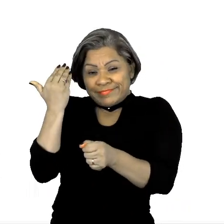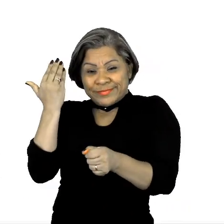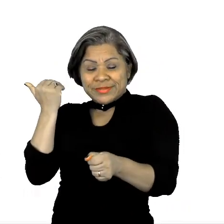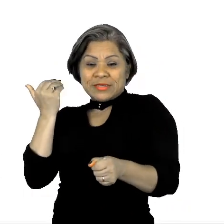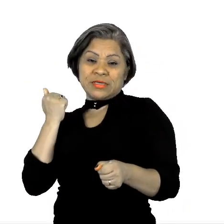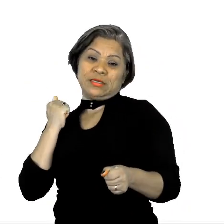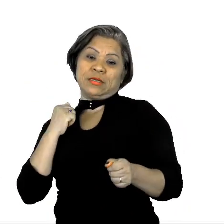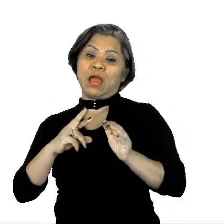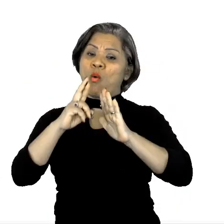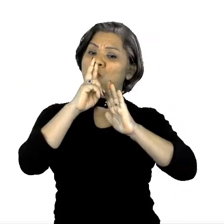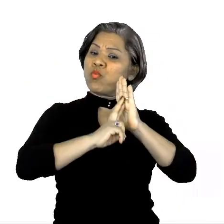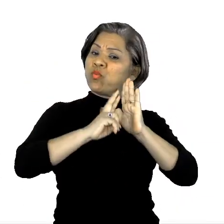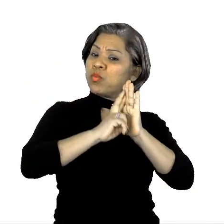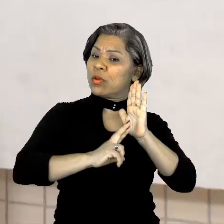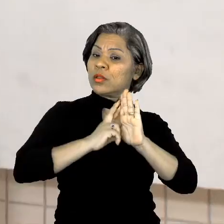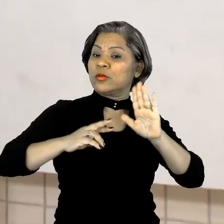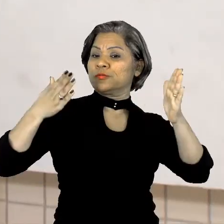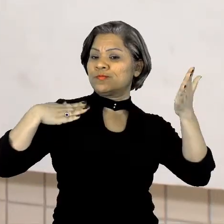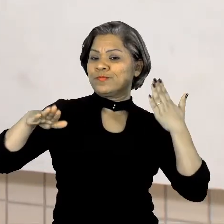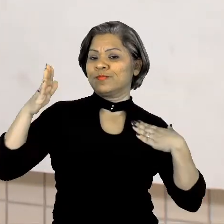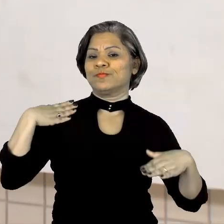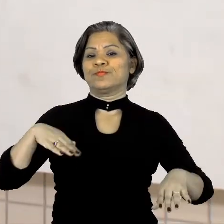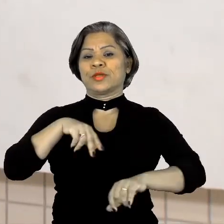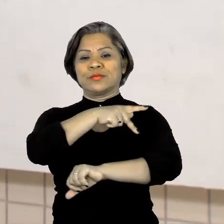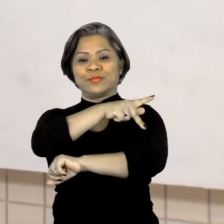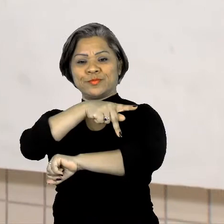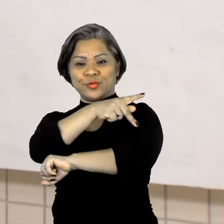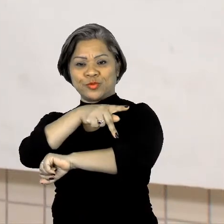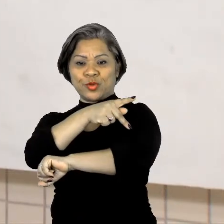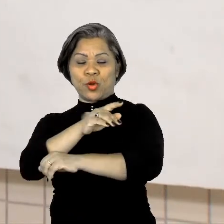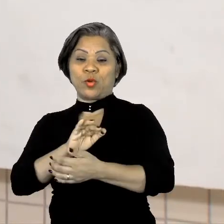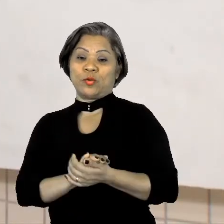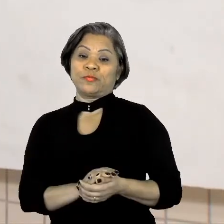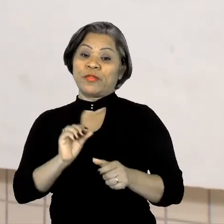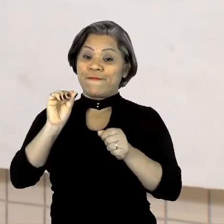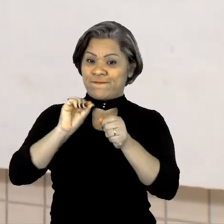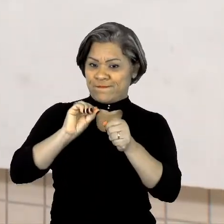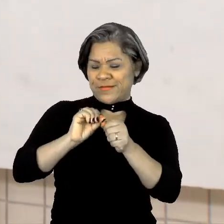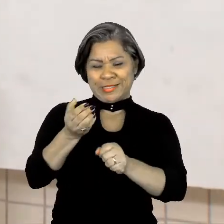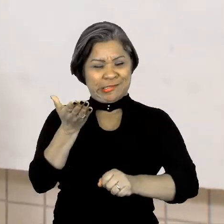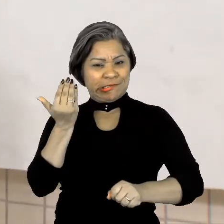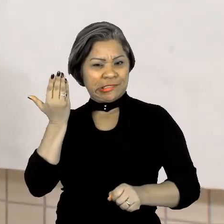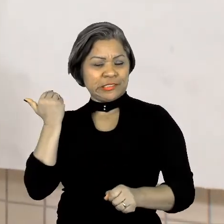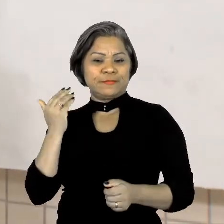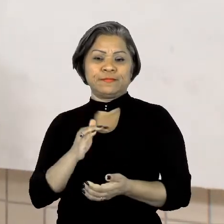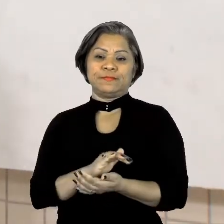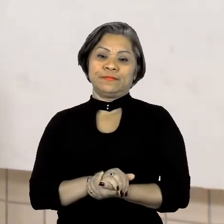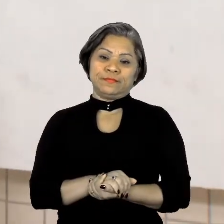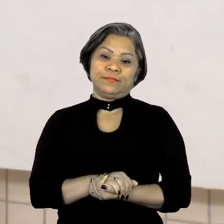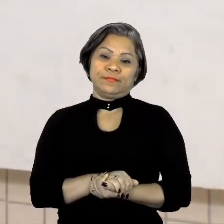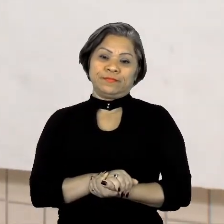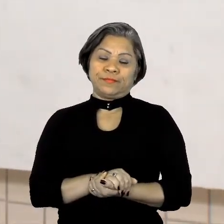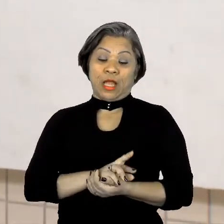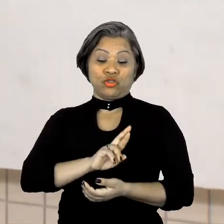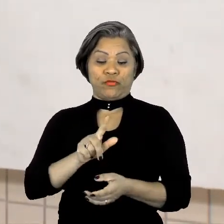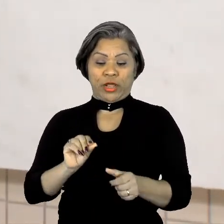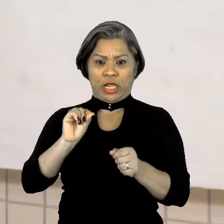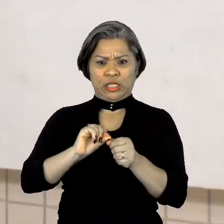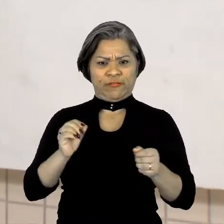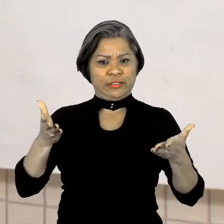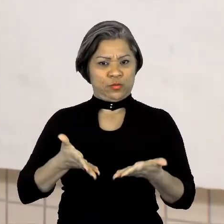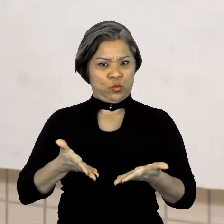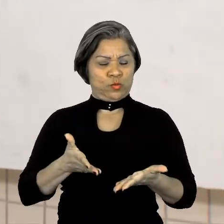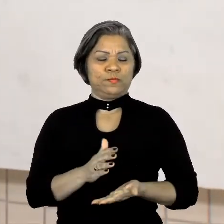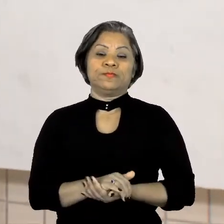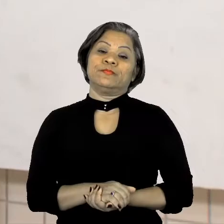sobre o passeio no zoológico. Ação não concluída, fazia, tá? Diferente de fez.